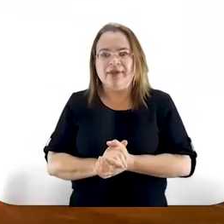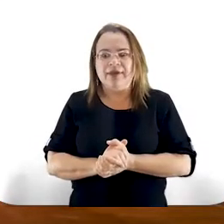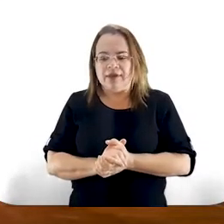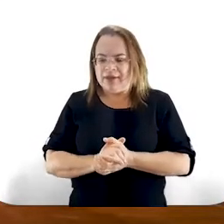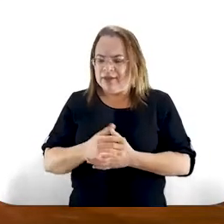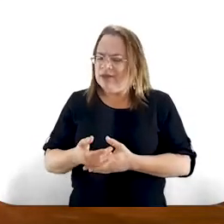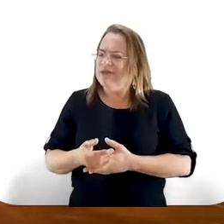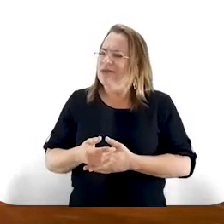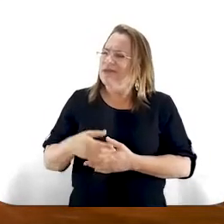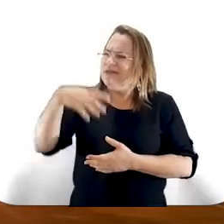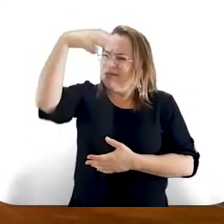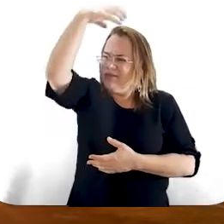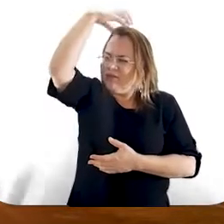E